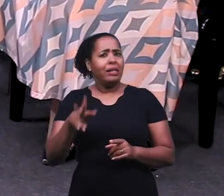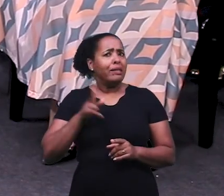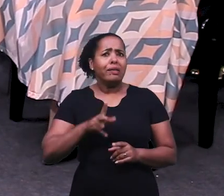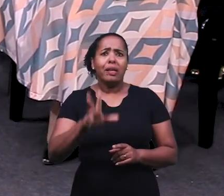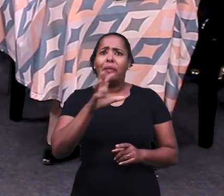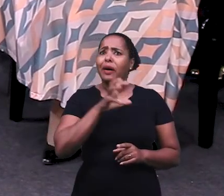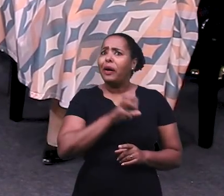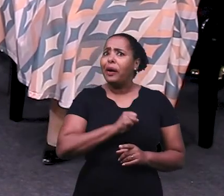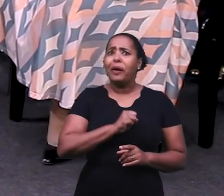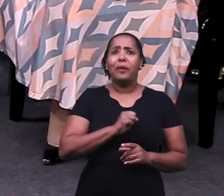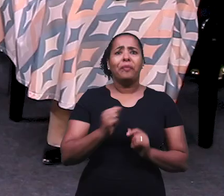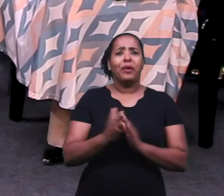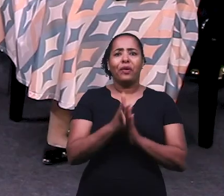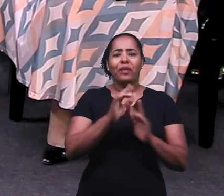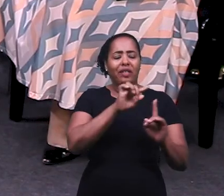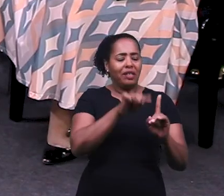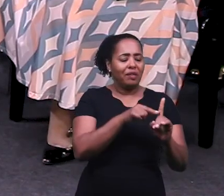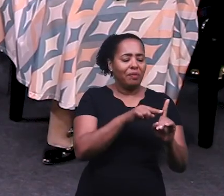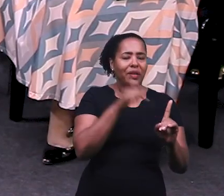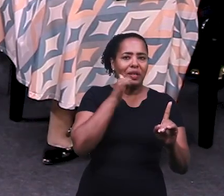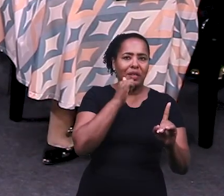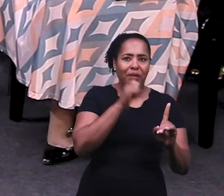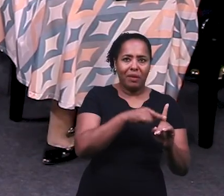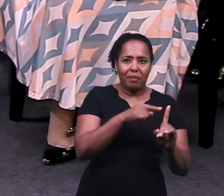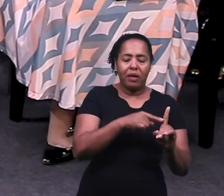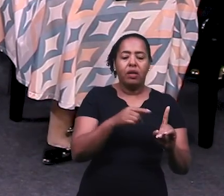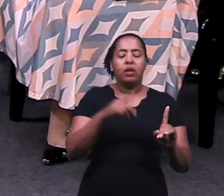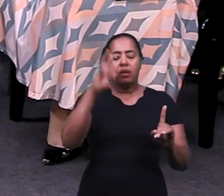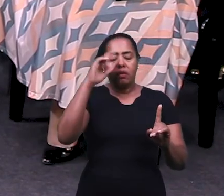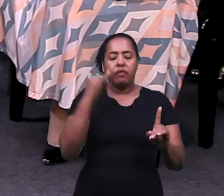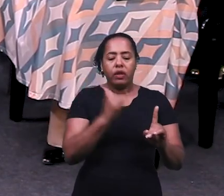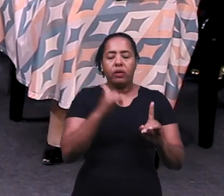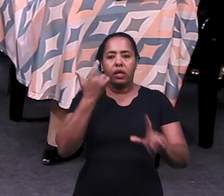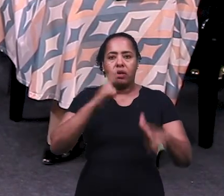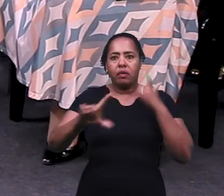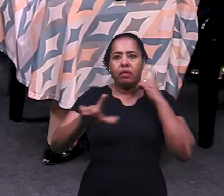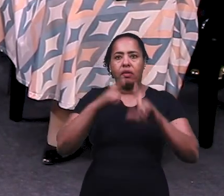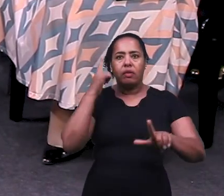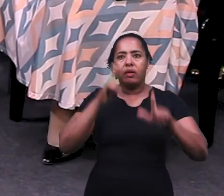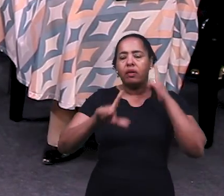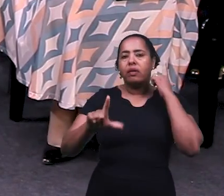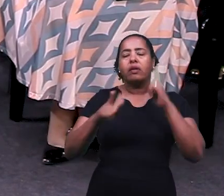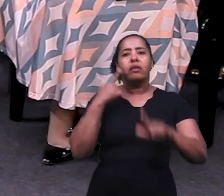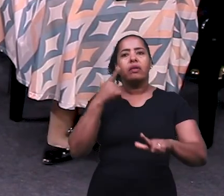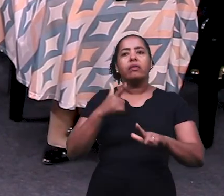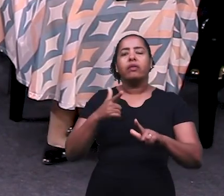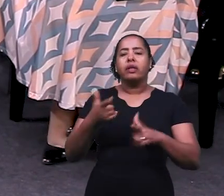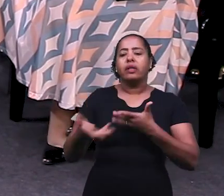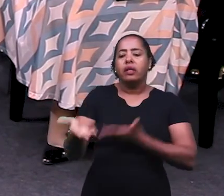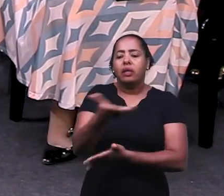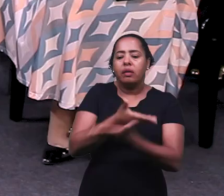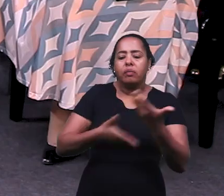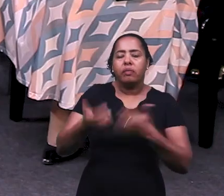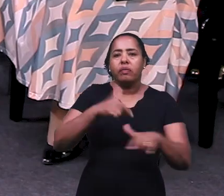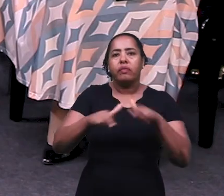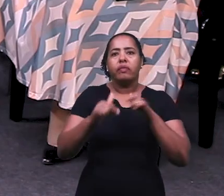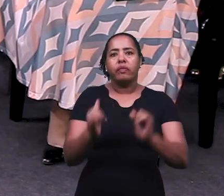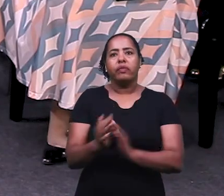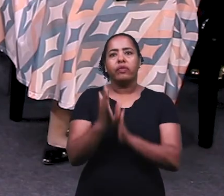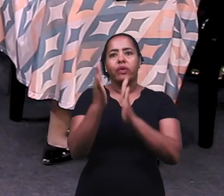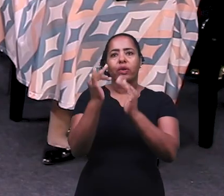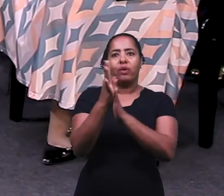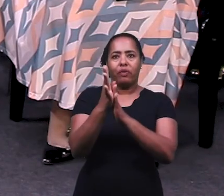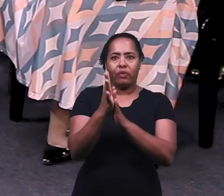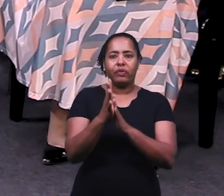sempre Deus falou comigo desde pequena, desde a barriga da minha mãe, né? Que eu seria uma levita e poder estar participando